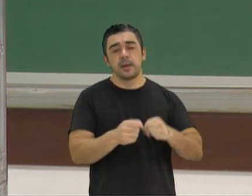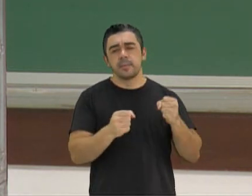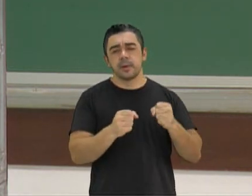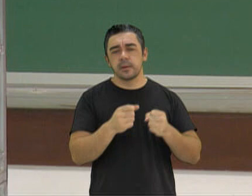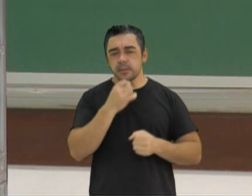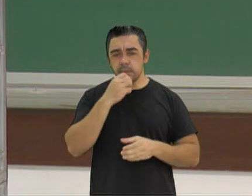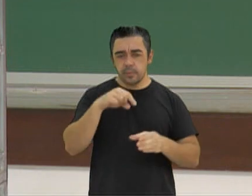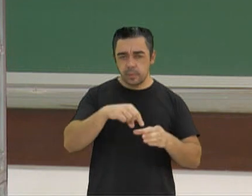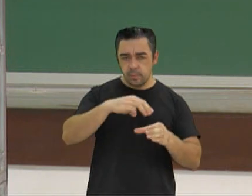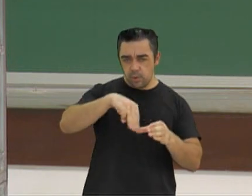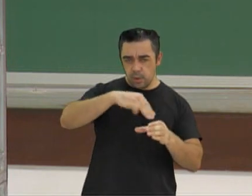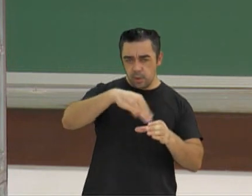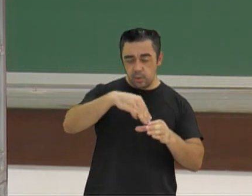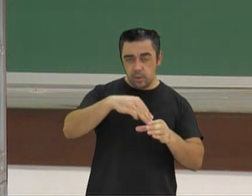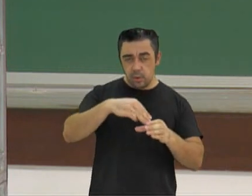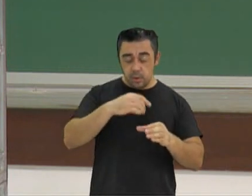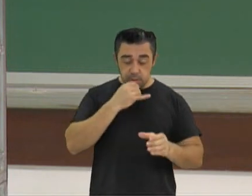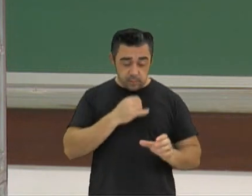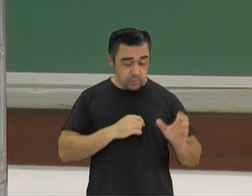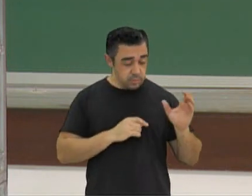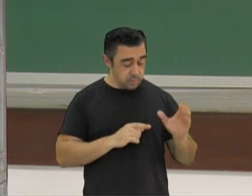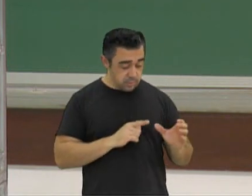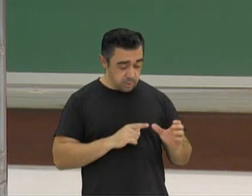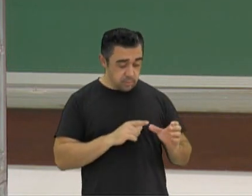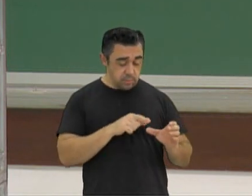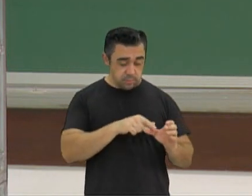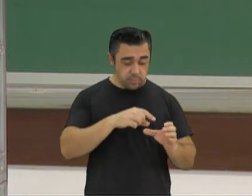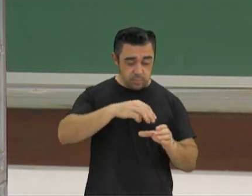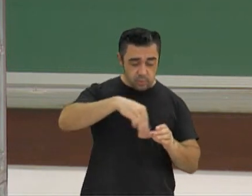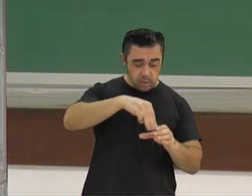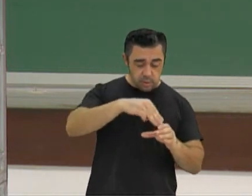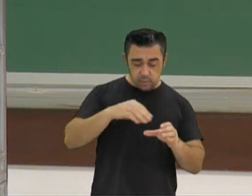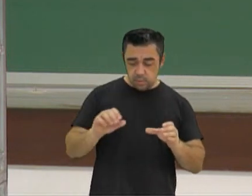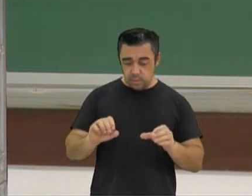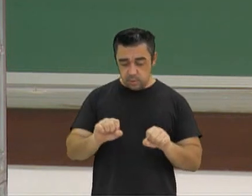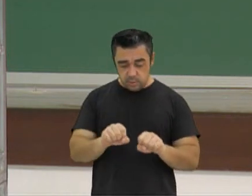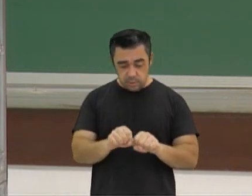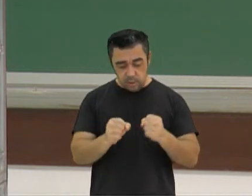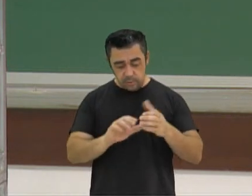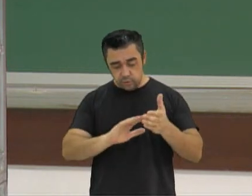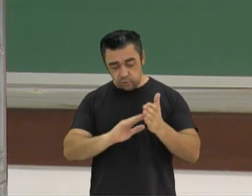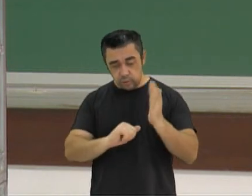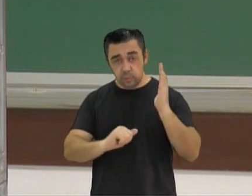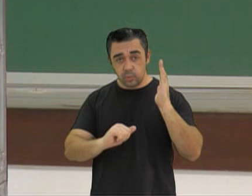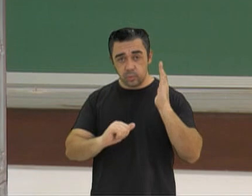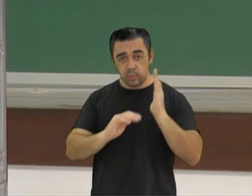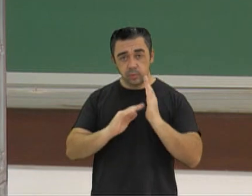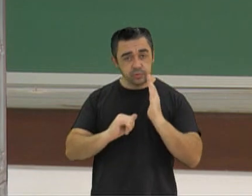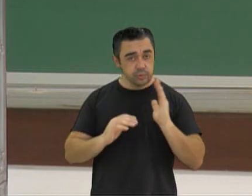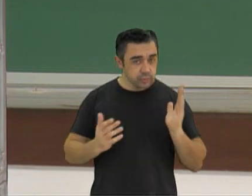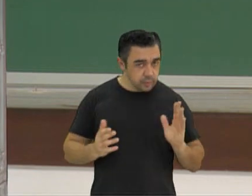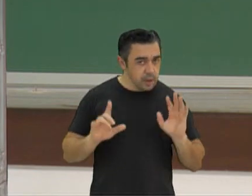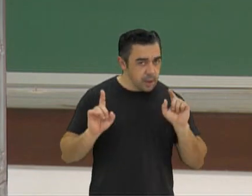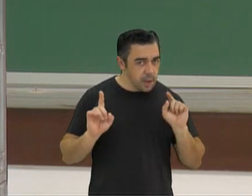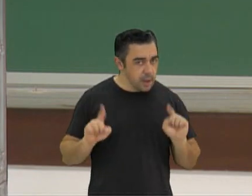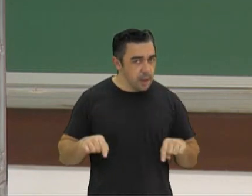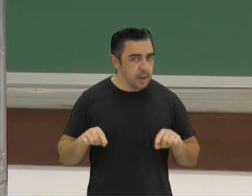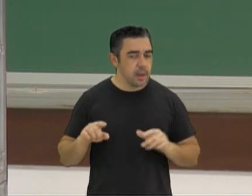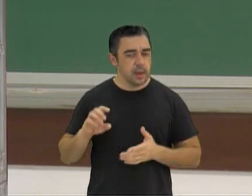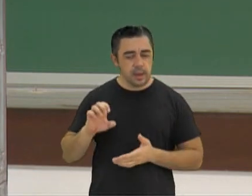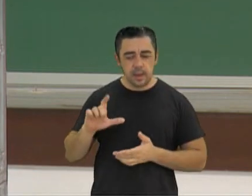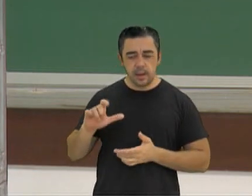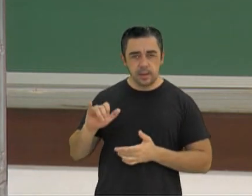uma molécula. Então, eu desvinculo, certo? Uma das partes do meu composto. Isso são reações de